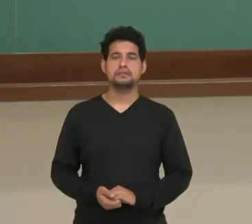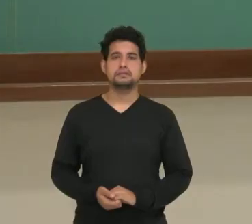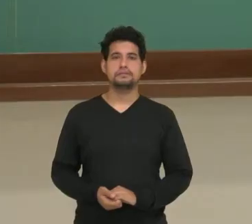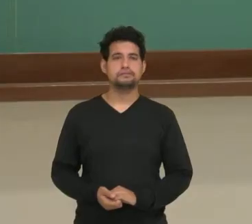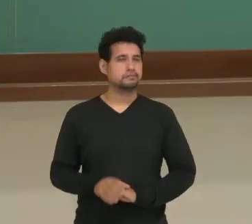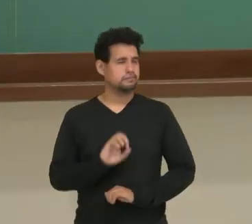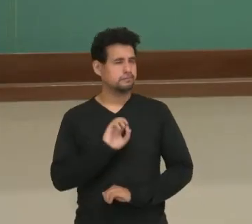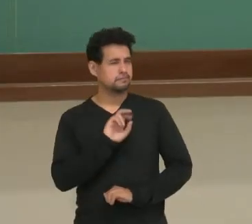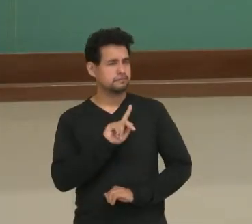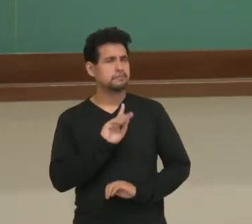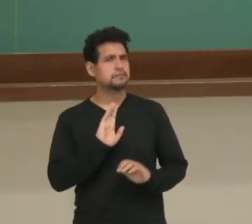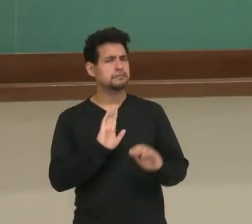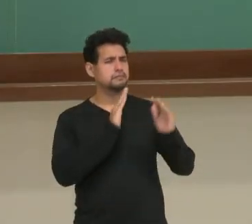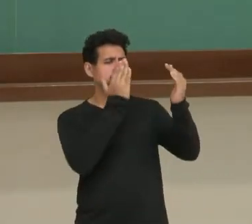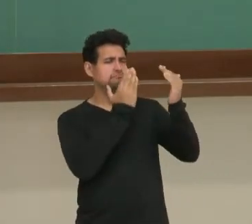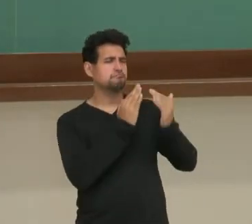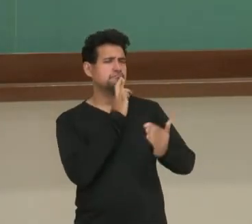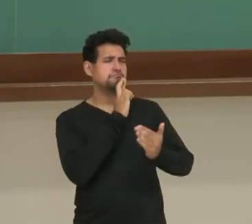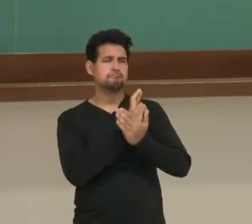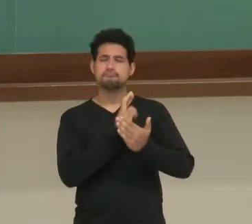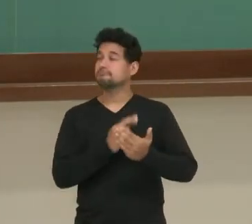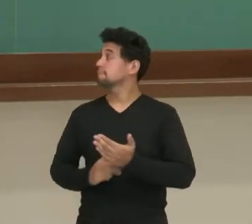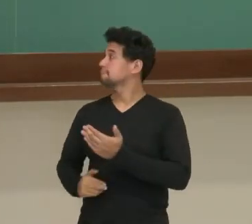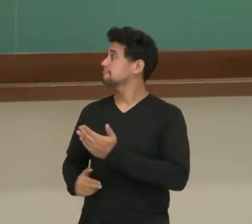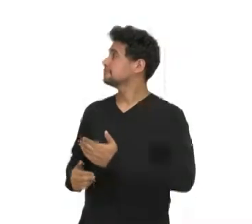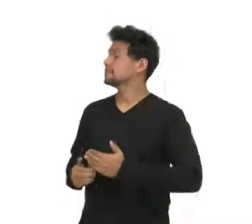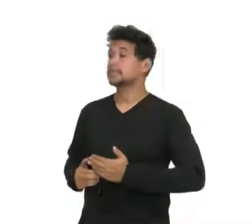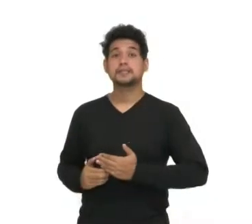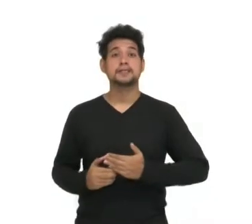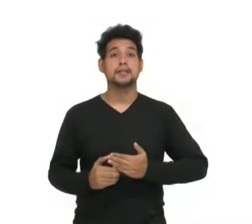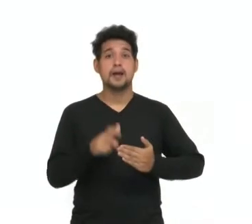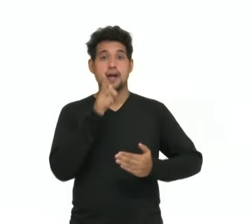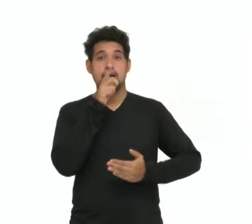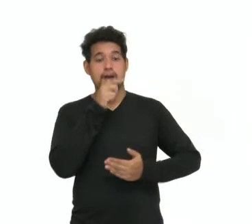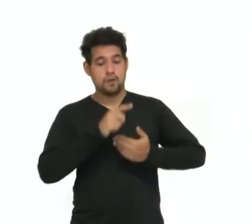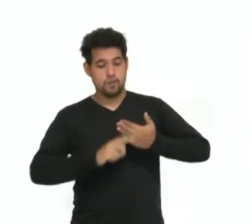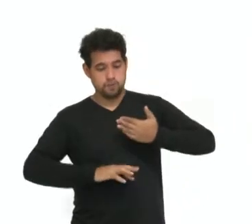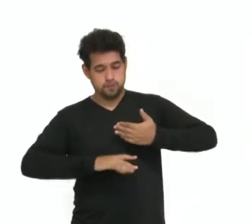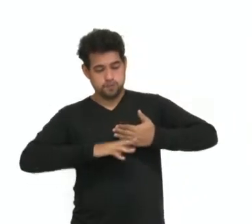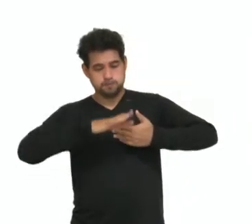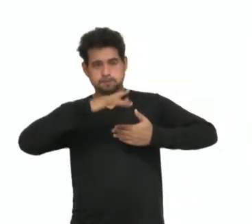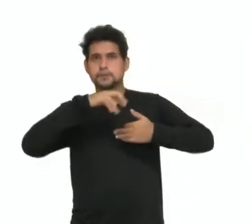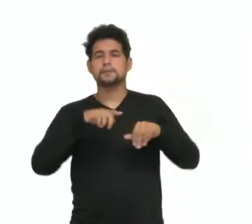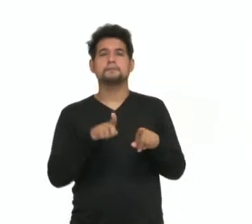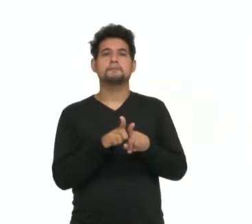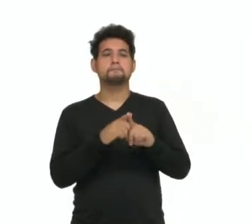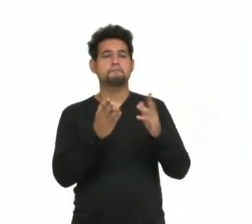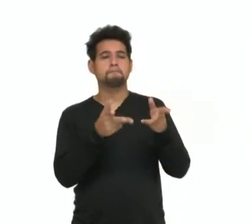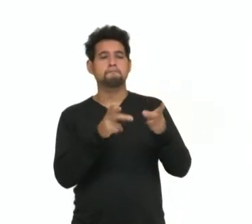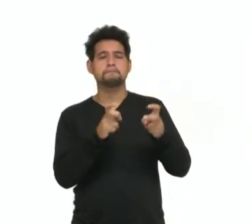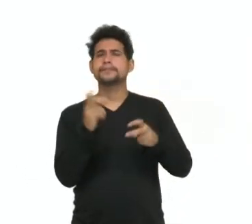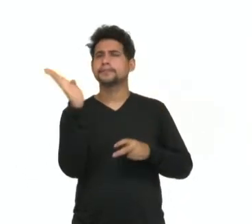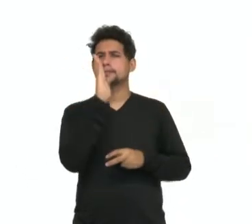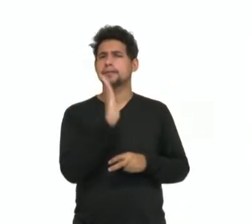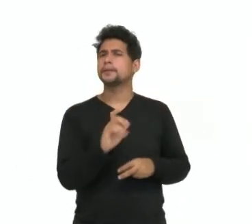Muito bem, vamos conferir a resposta. Confere aqui na tela. Ó. O volume das águas fluviais e o relevo conferem o Brasil ao